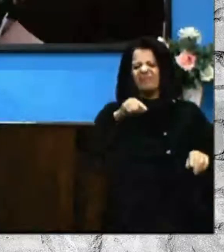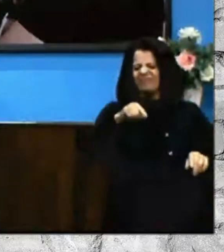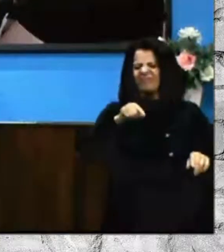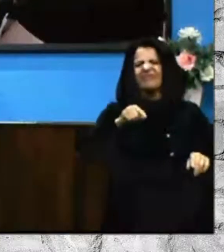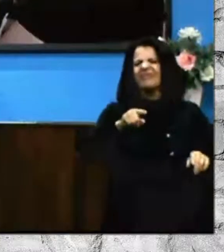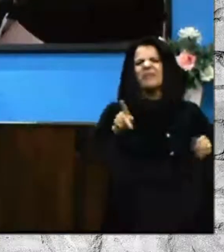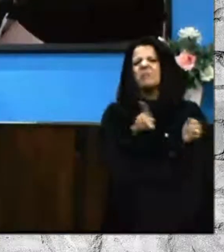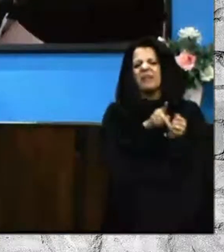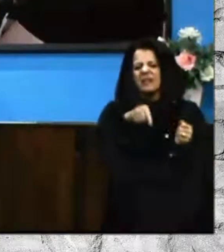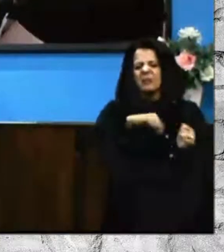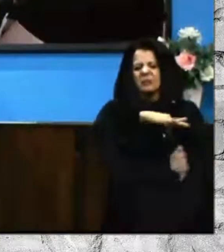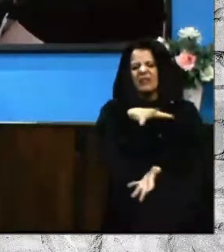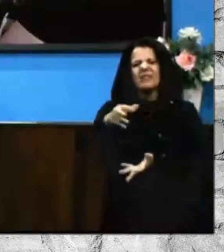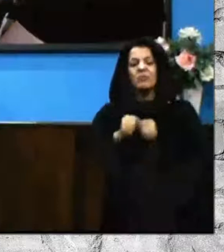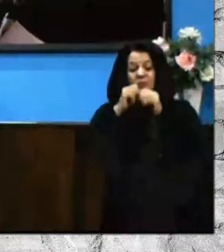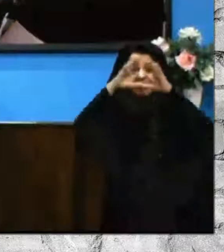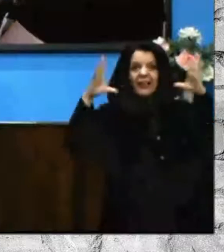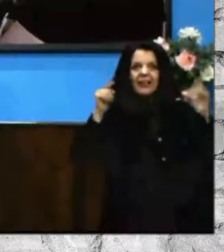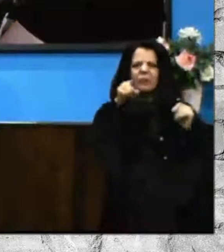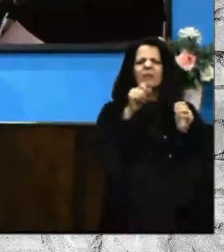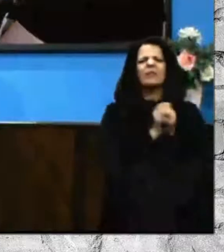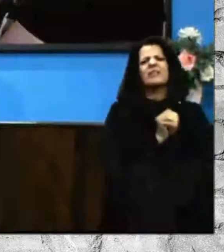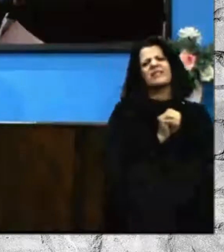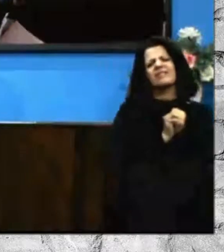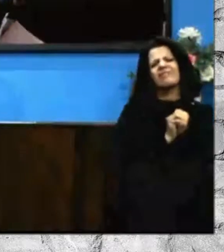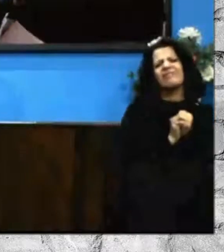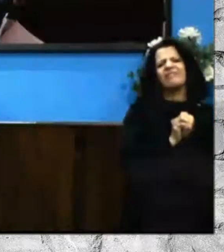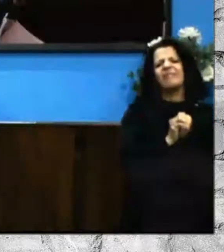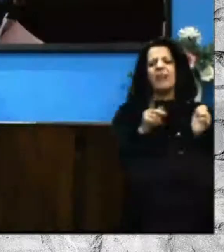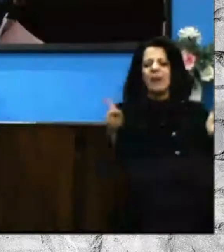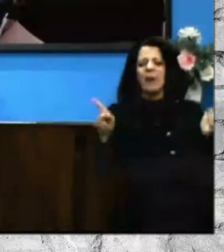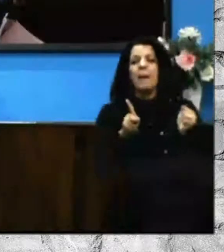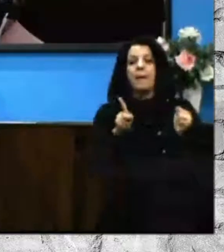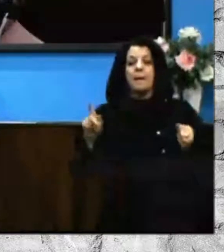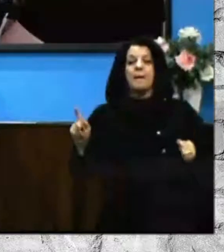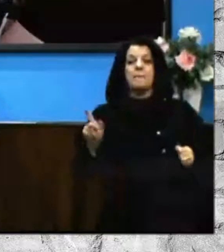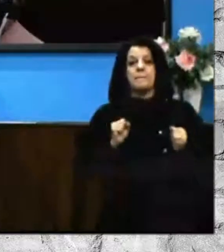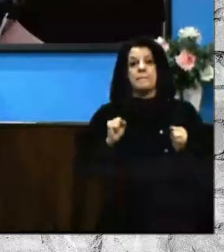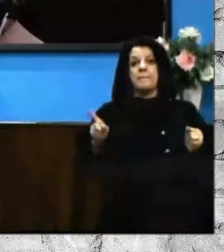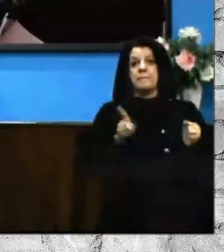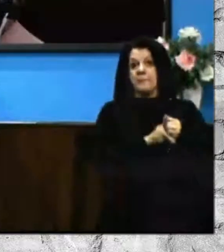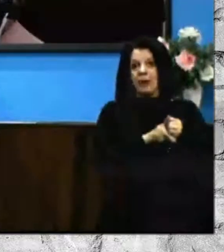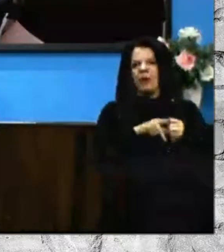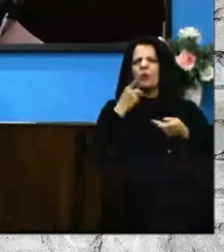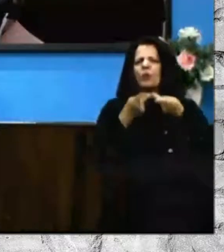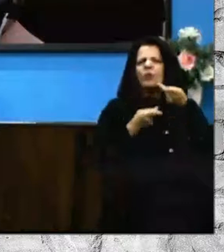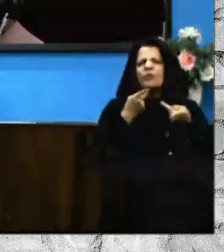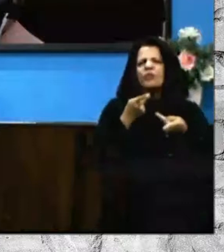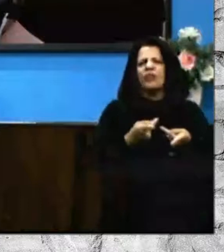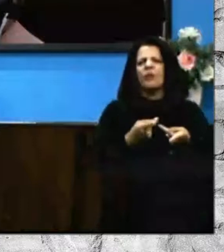que isso é claro para você? Não é sem razão que Paulo disse: para mim o viver é Cristo, mas o morrer é